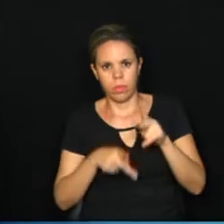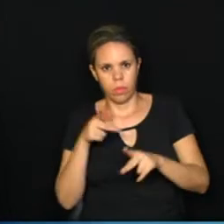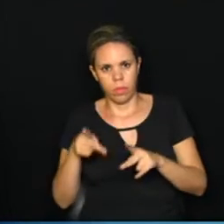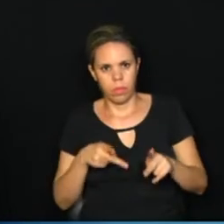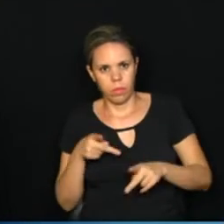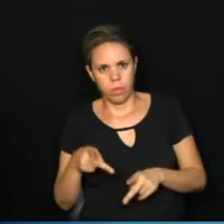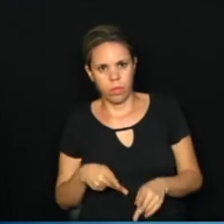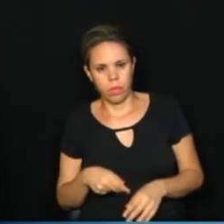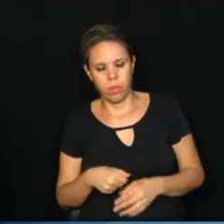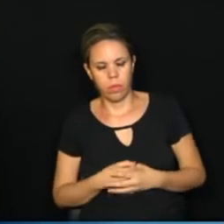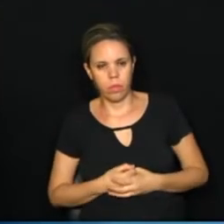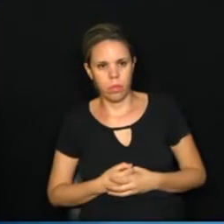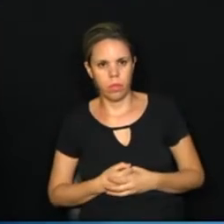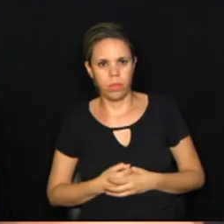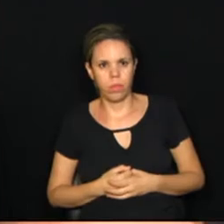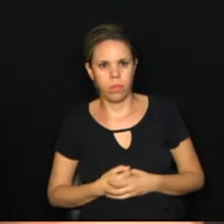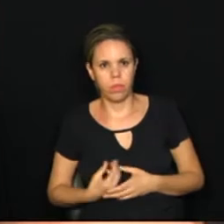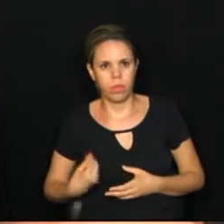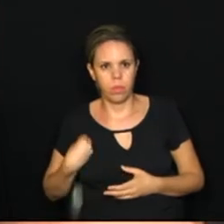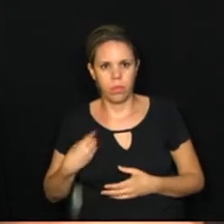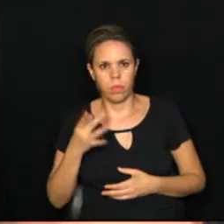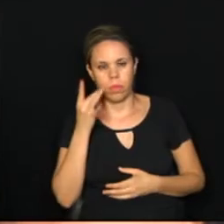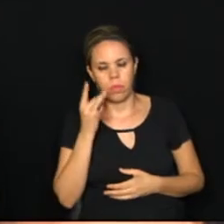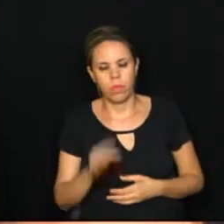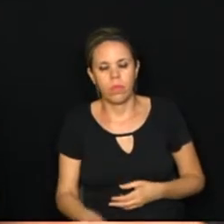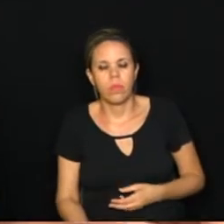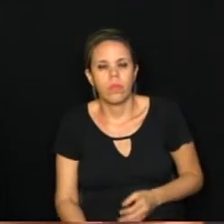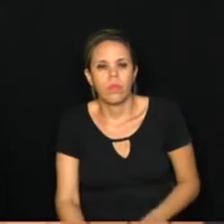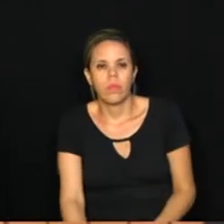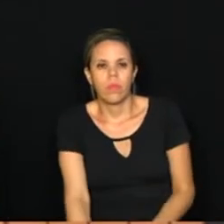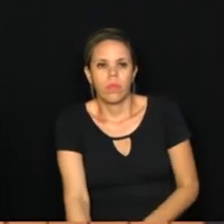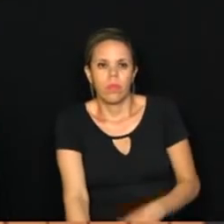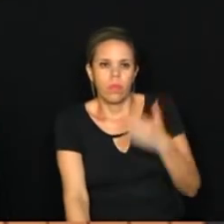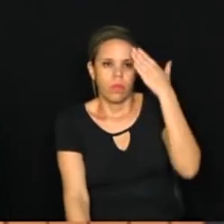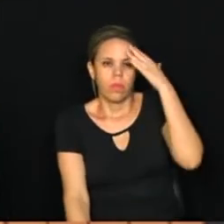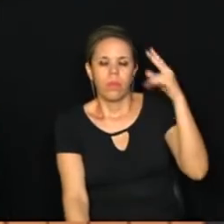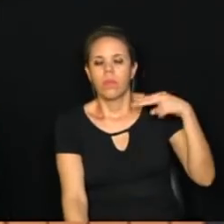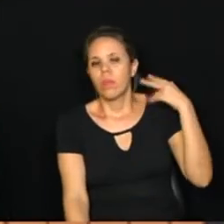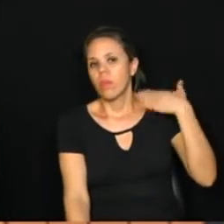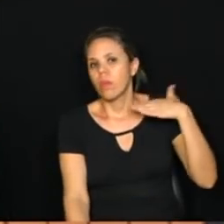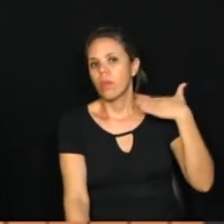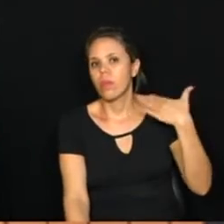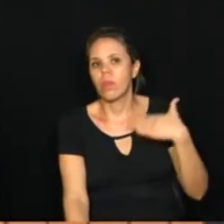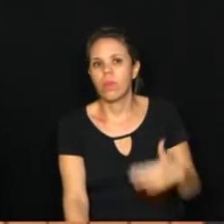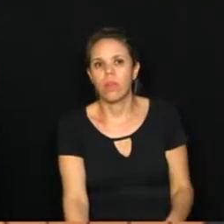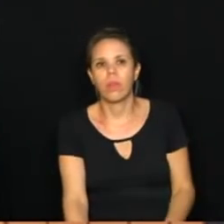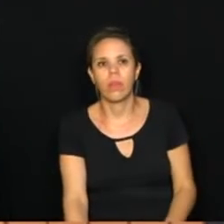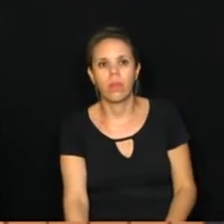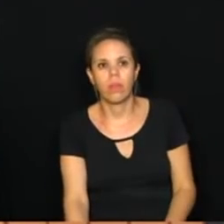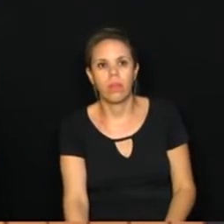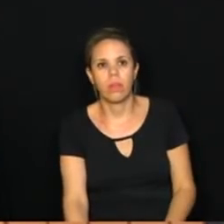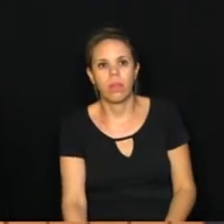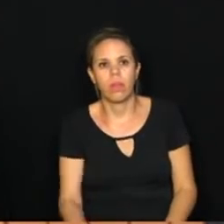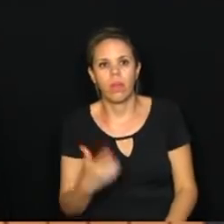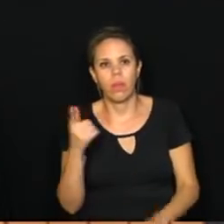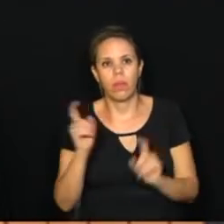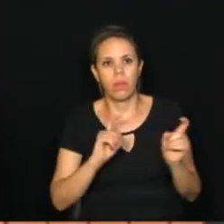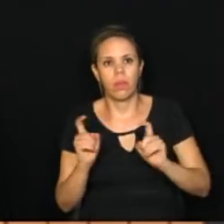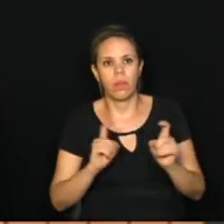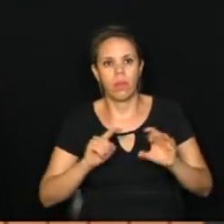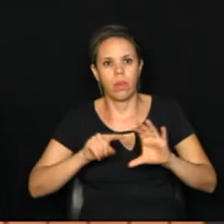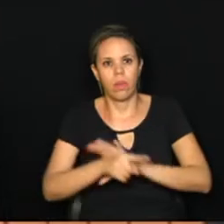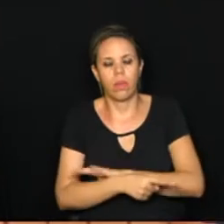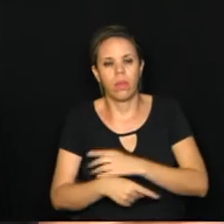as contribuições das pessoas que estiveram aqui presentes. Obrigado, vereadora Mariana Conte. Eu acho que nós vamos ter que fazer uma outra reunião para aprofundar